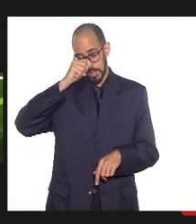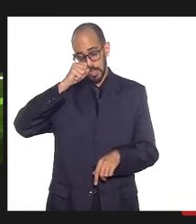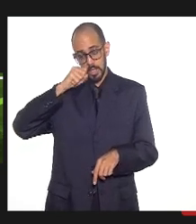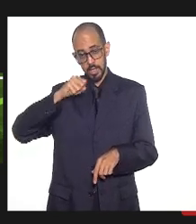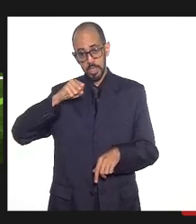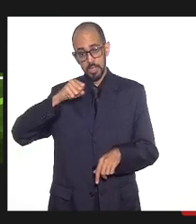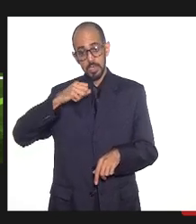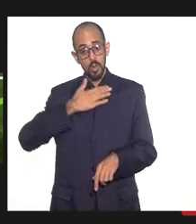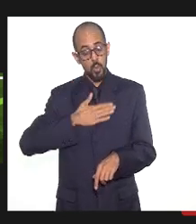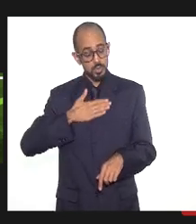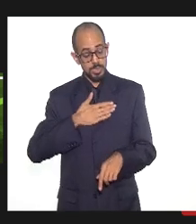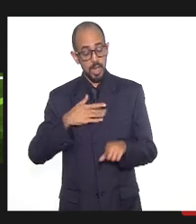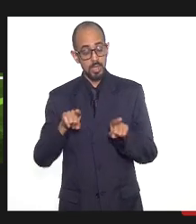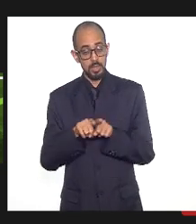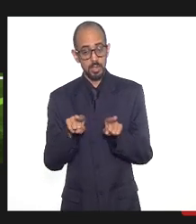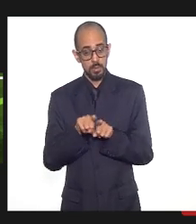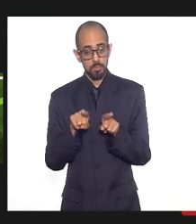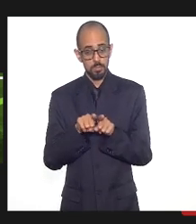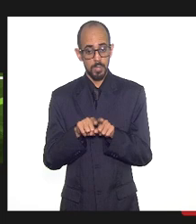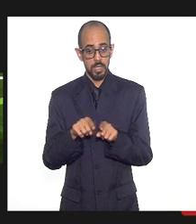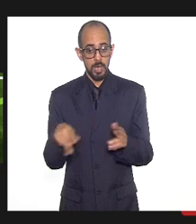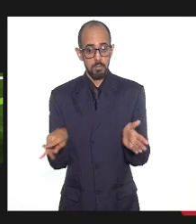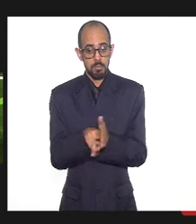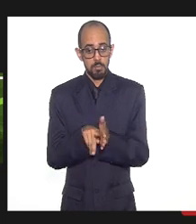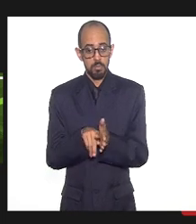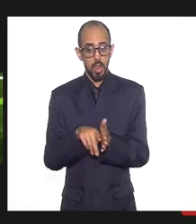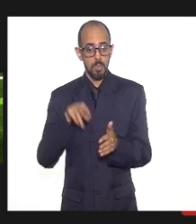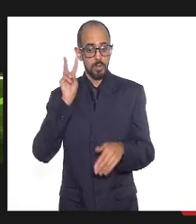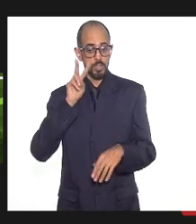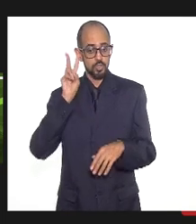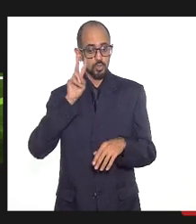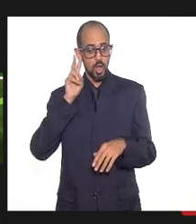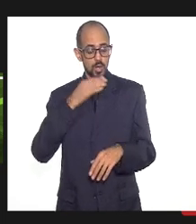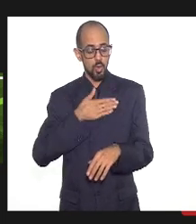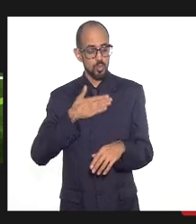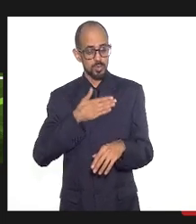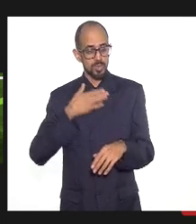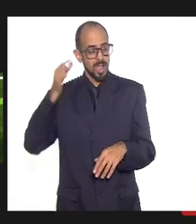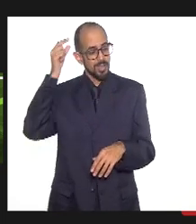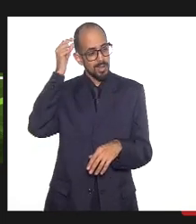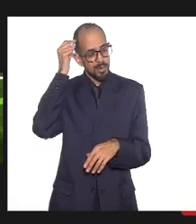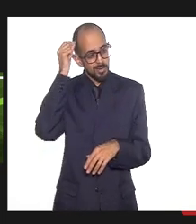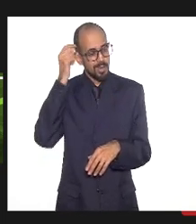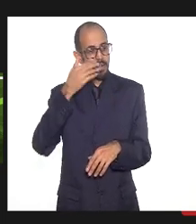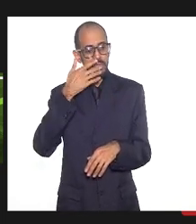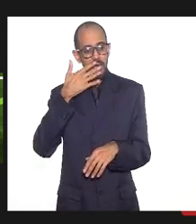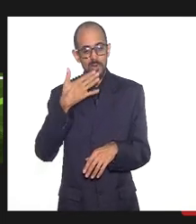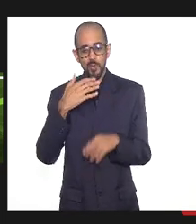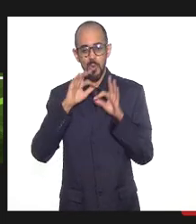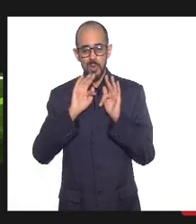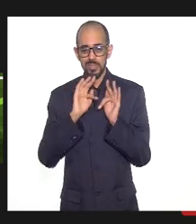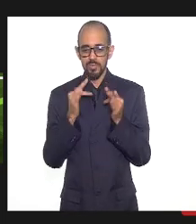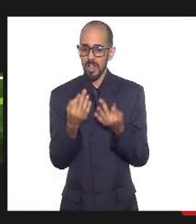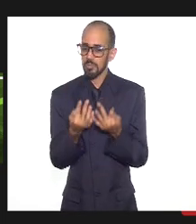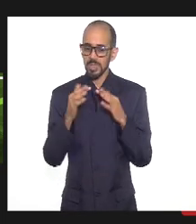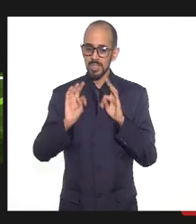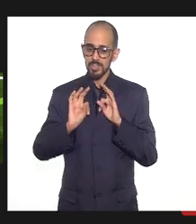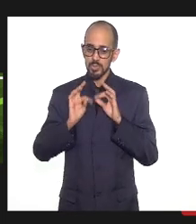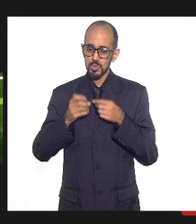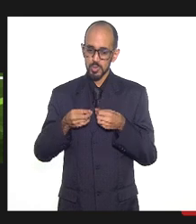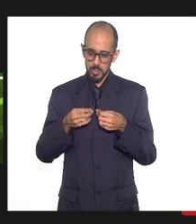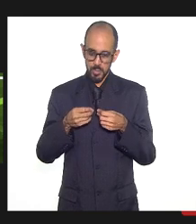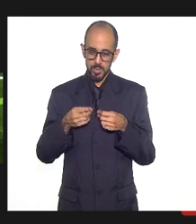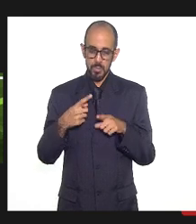gostar de si mesmo, a gostar da sua cor, a gostar do seu cabelo, a gostar da sua família, a gostar de tudo. Porque eu